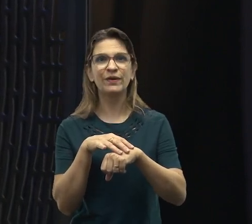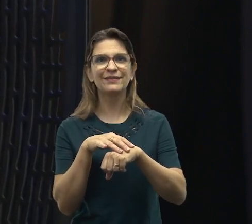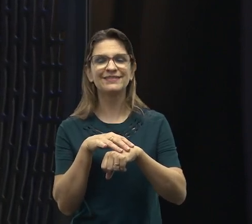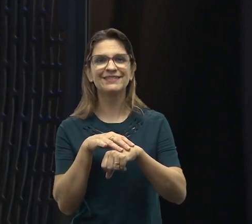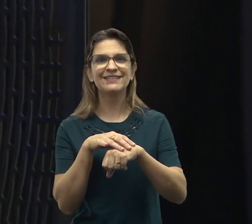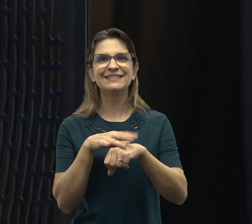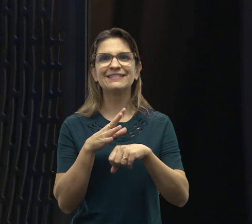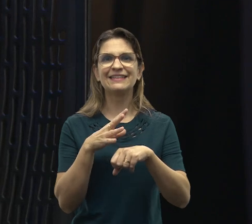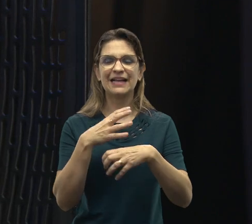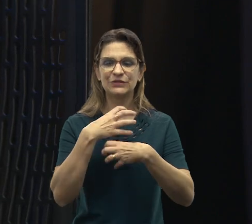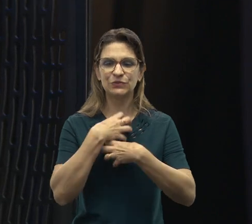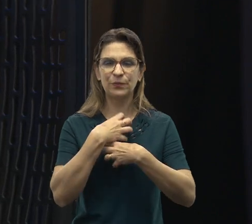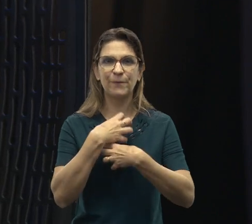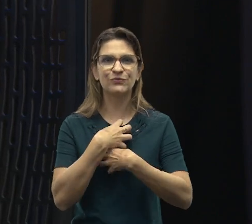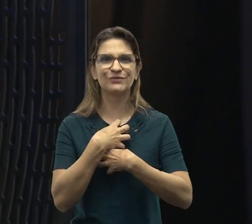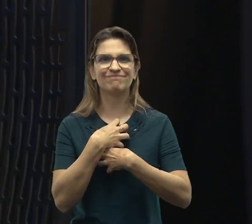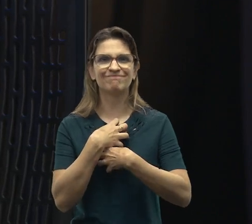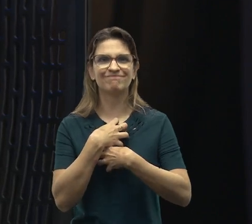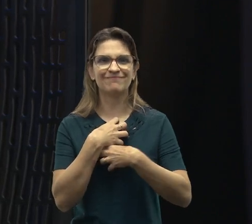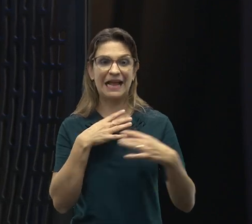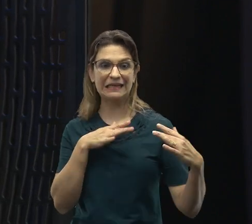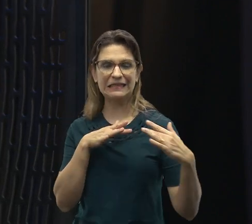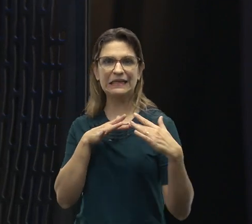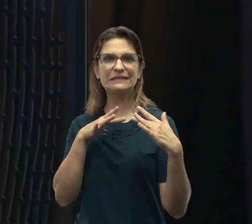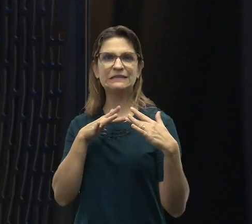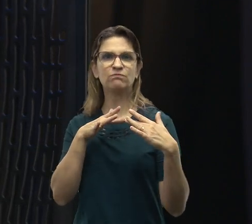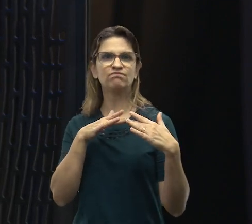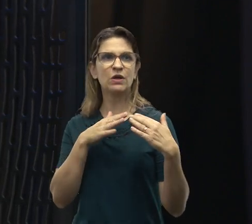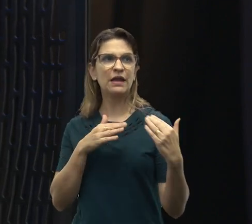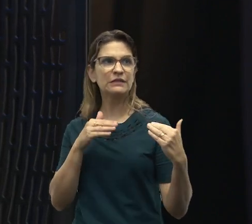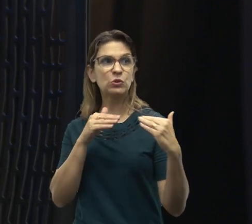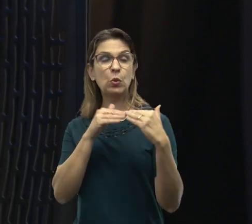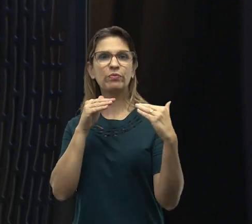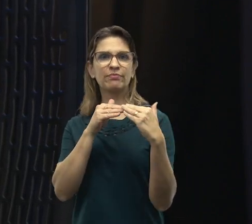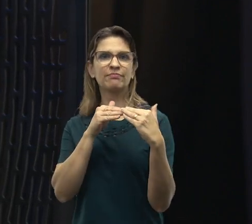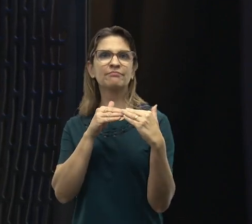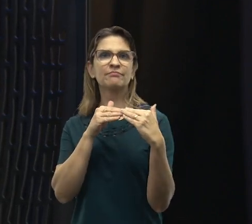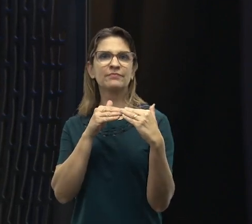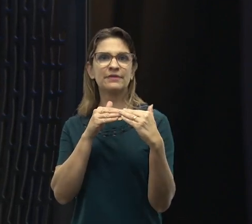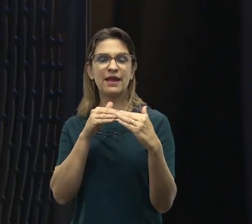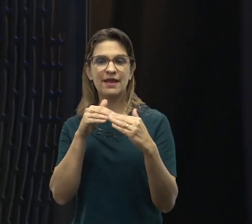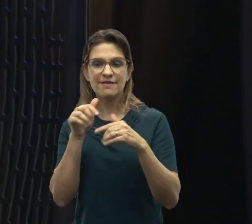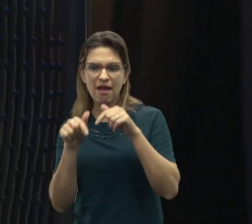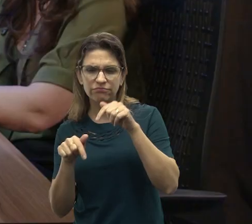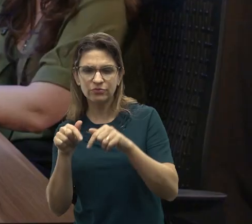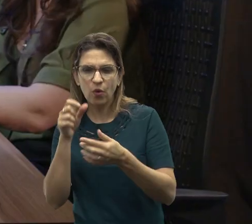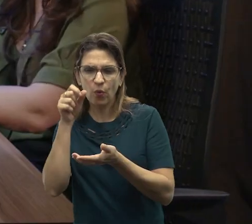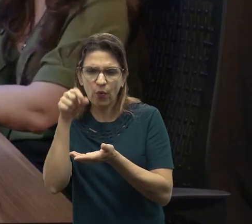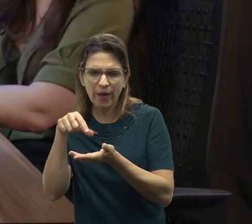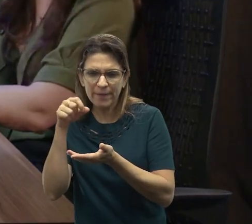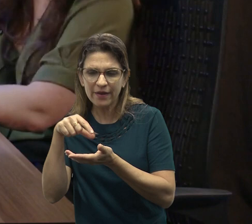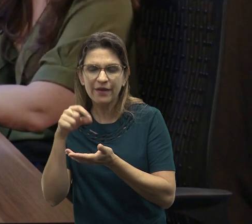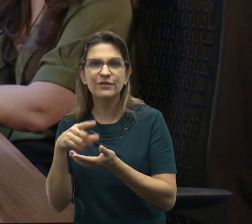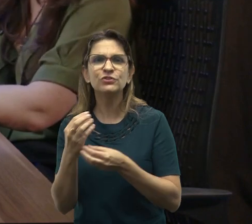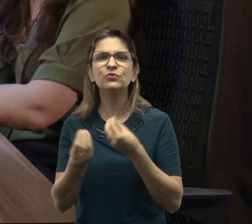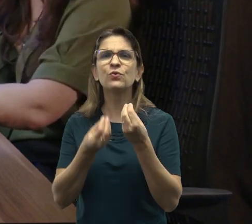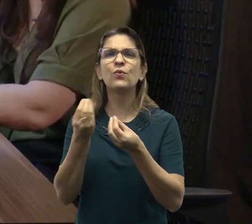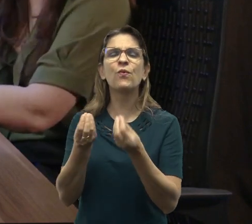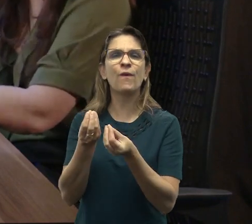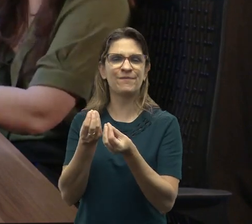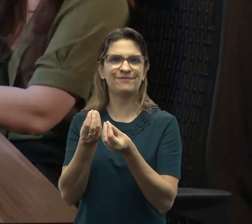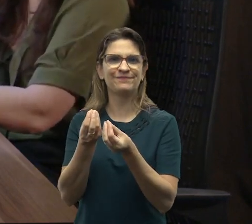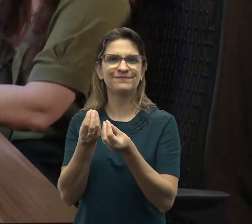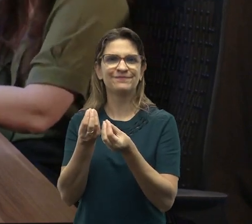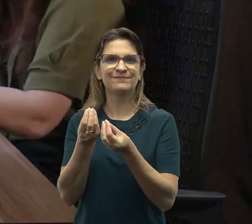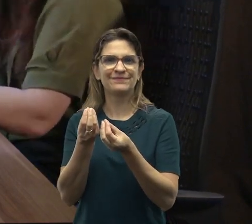emocional. Então, ela vem para tratar de forma integrada mesmo o problema que está ali dentro. É mais ou menos por aí, para a população né, possa entender. Às